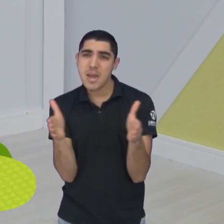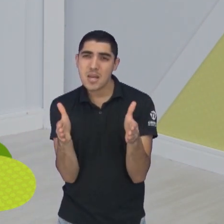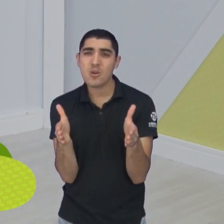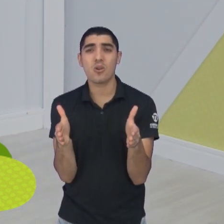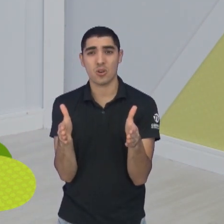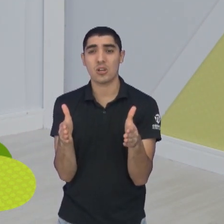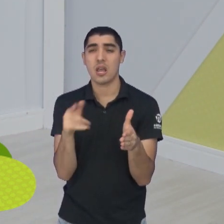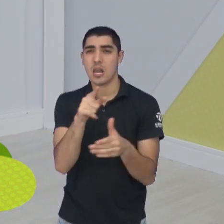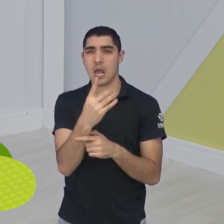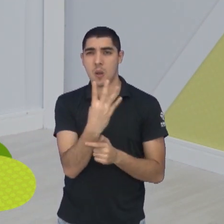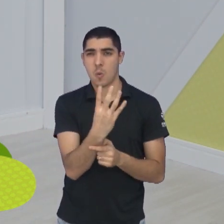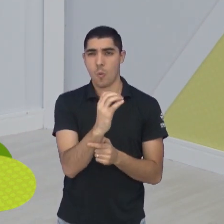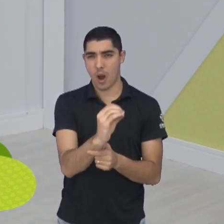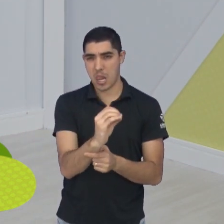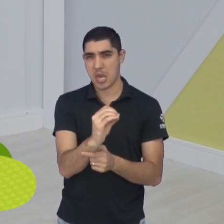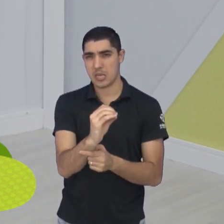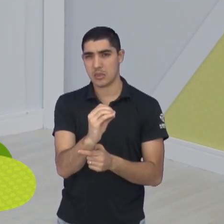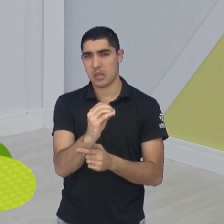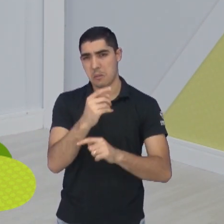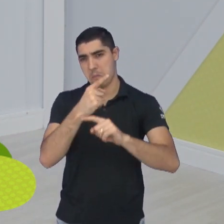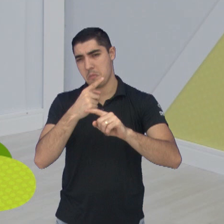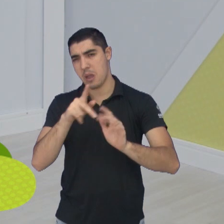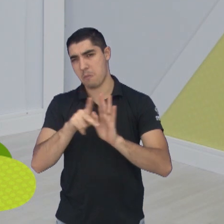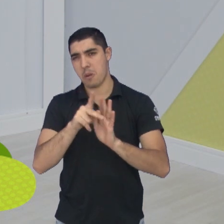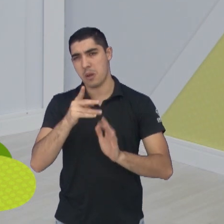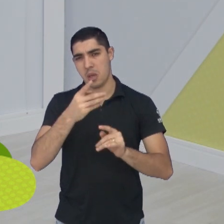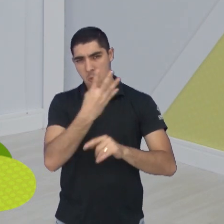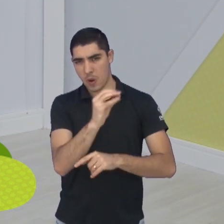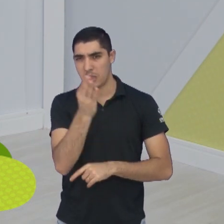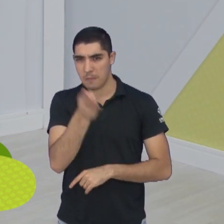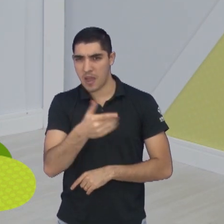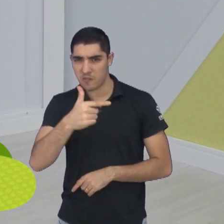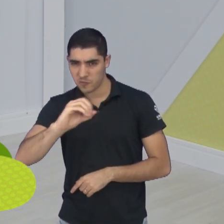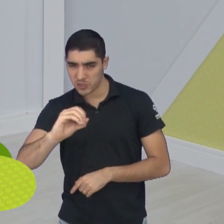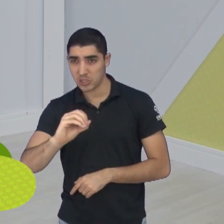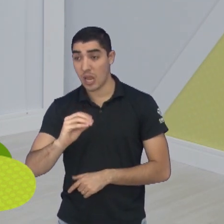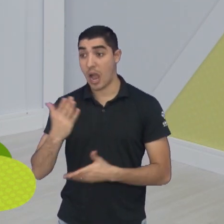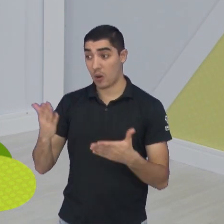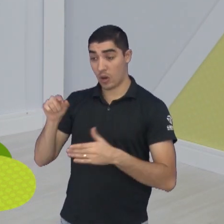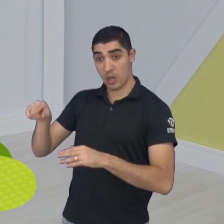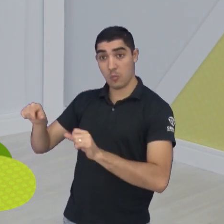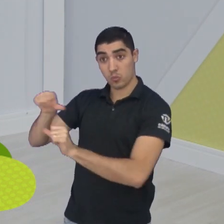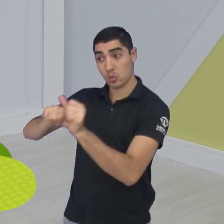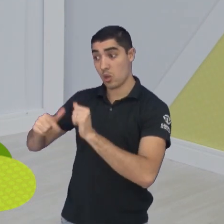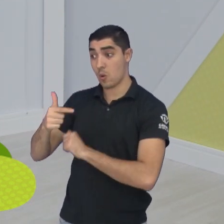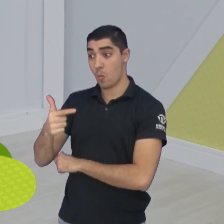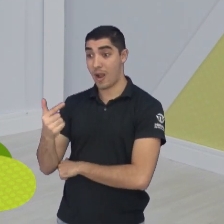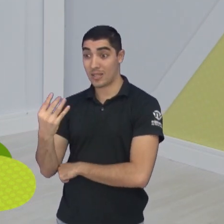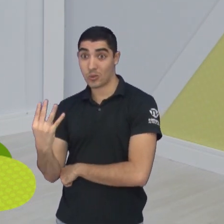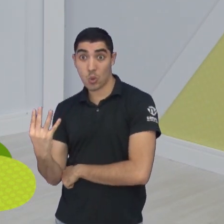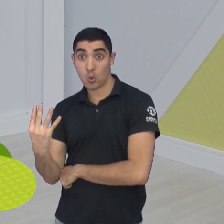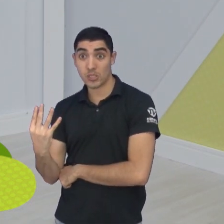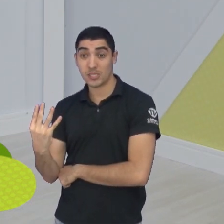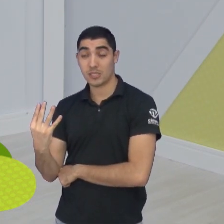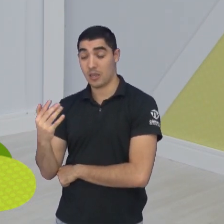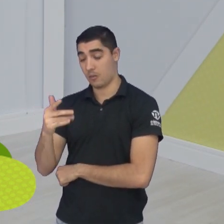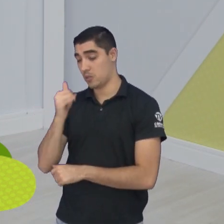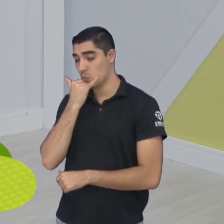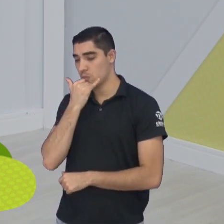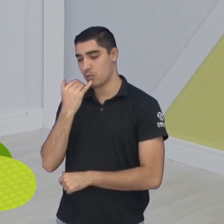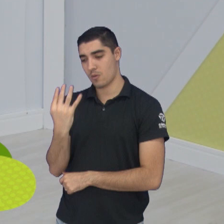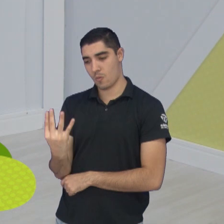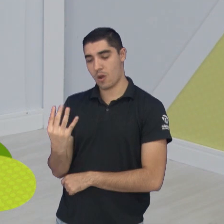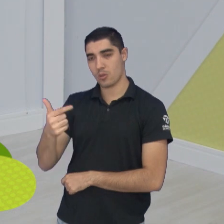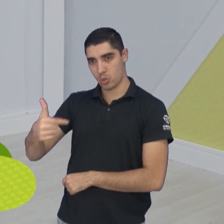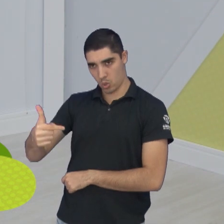oficial 40/20, lá na Farmaconde, como o João trouxe essa informação, 42/20, esses 2 metros a mais aí, dá uma diferença